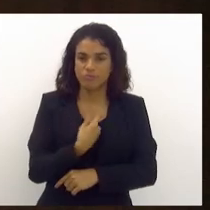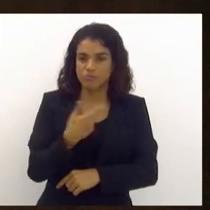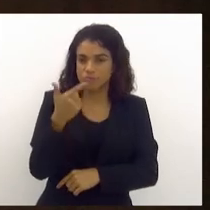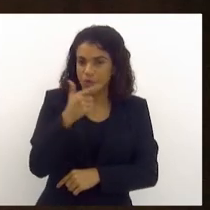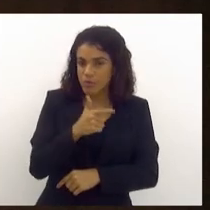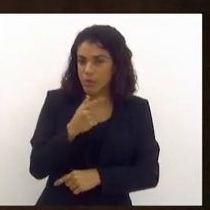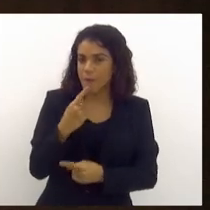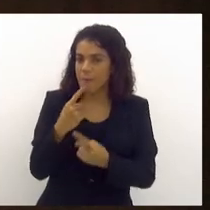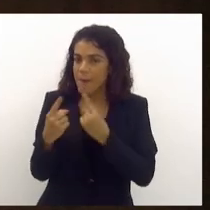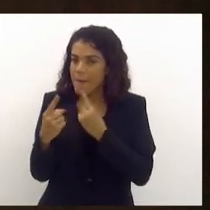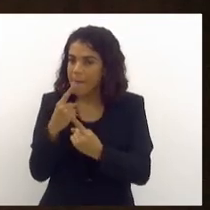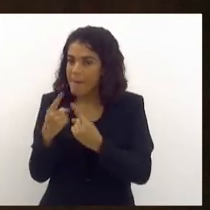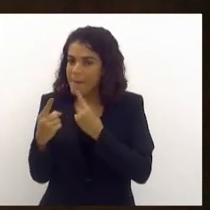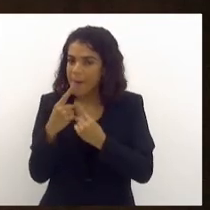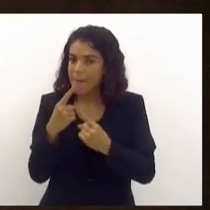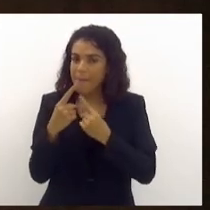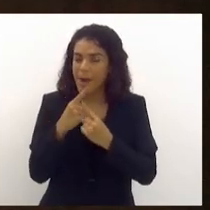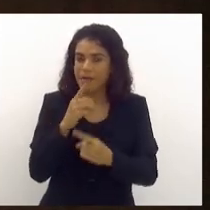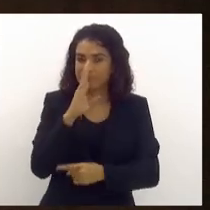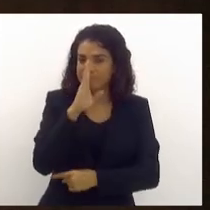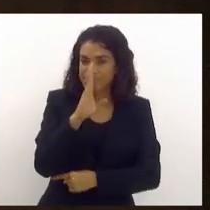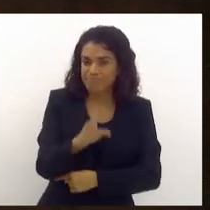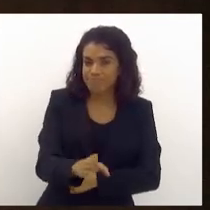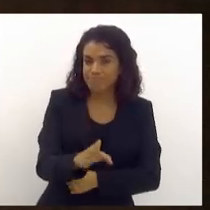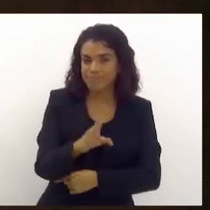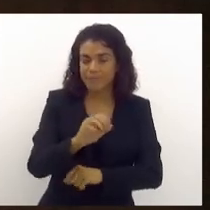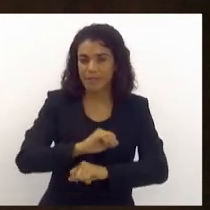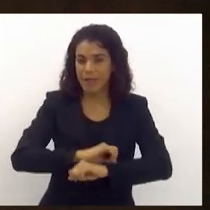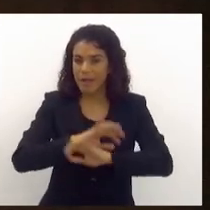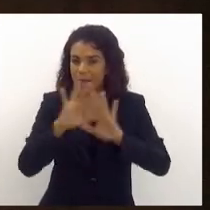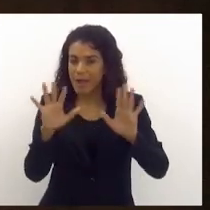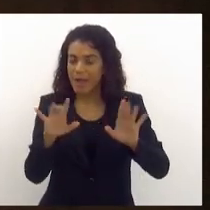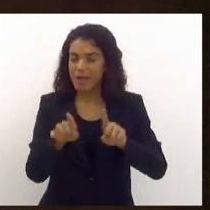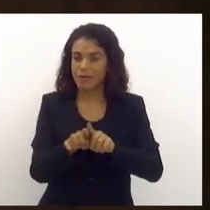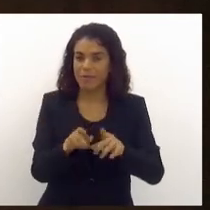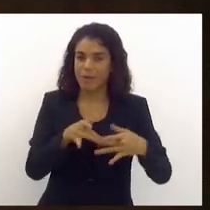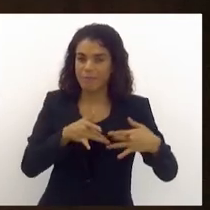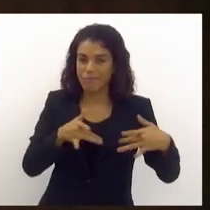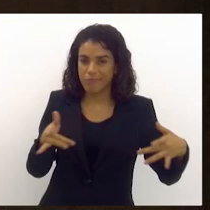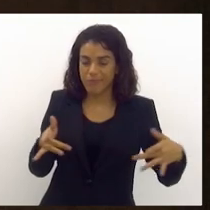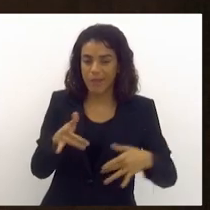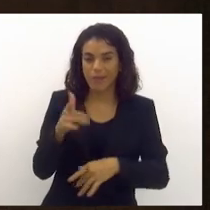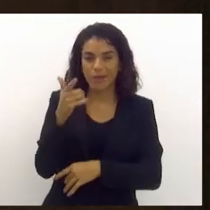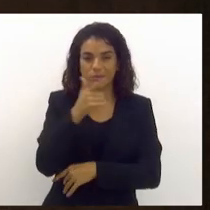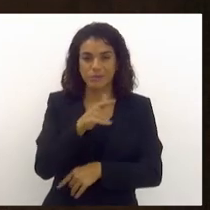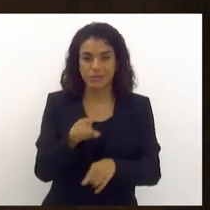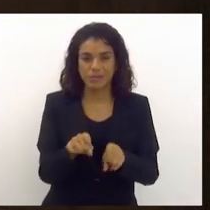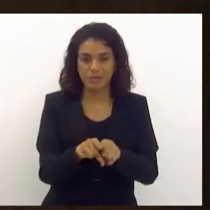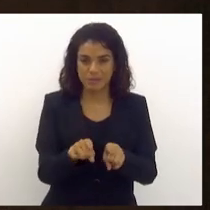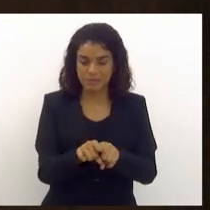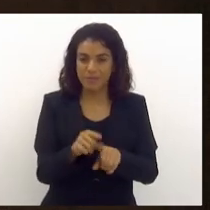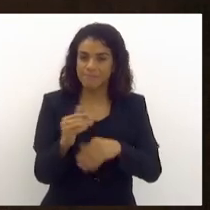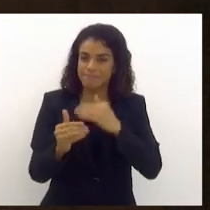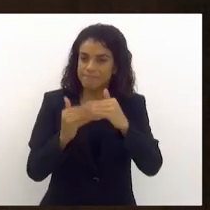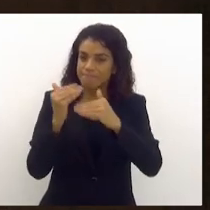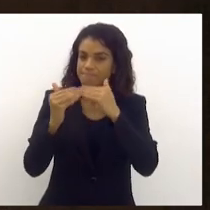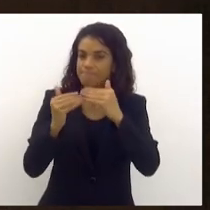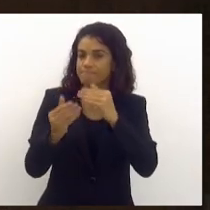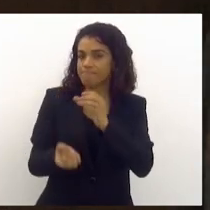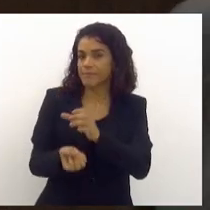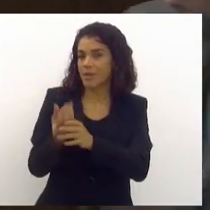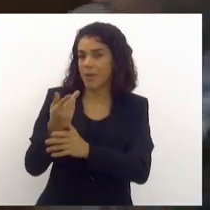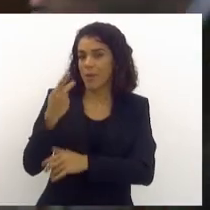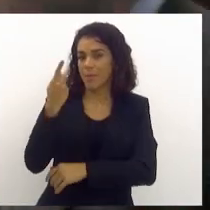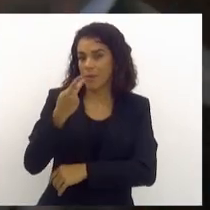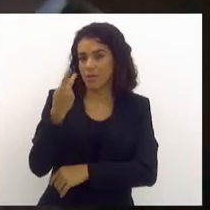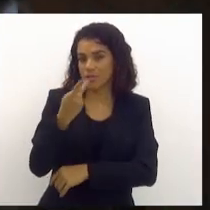estabelecer um diálogo franco, aberto e fraterno, a gente consegue desenvolver uma política, de